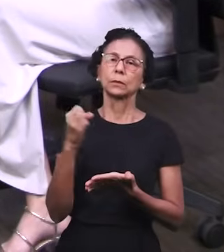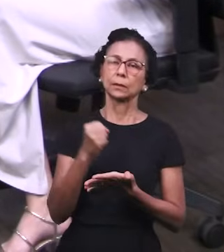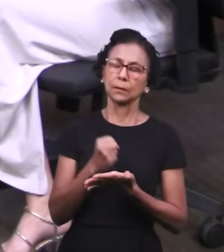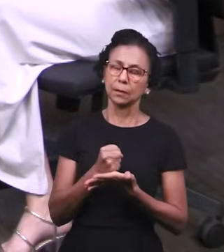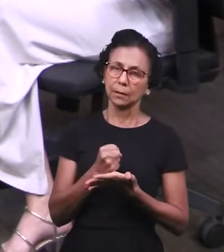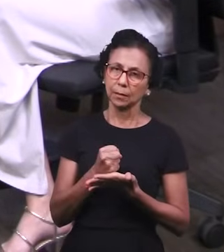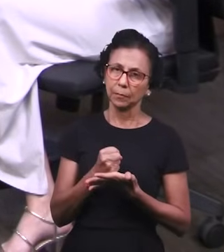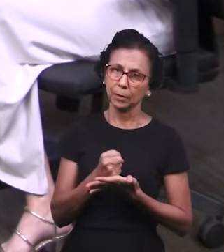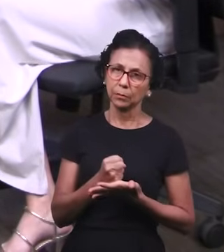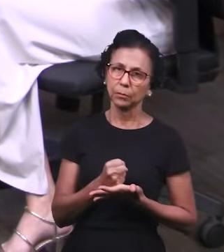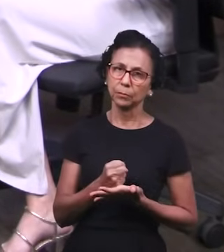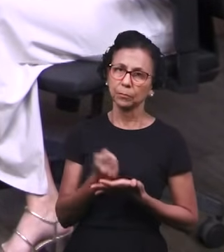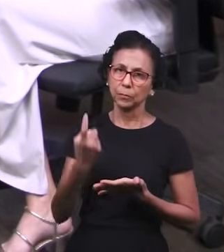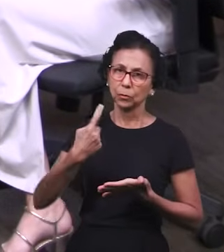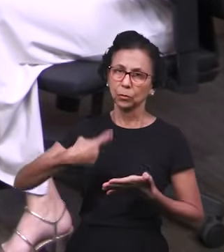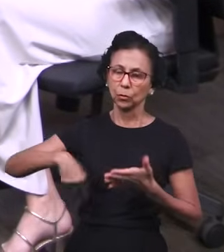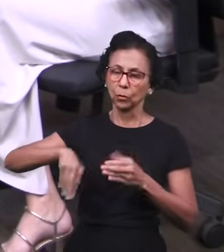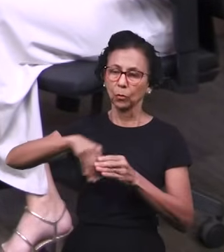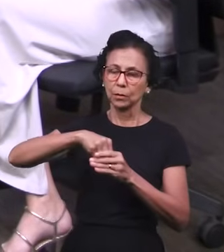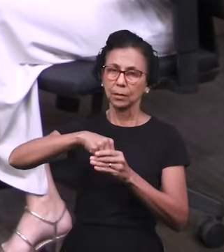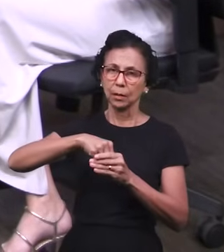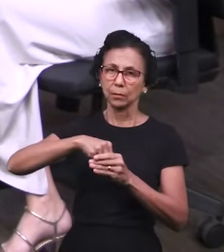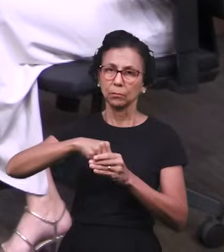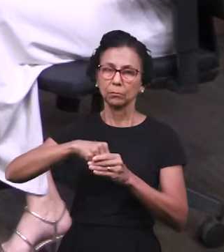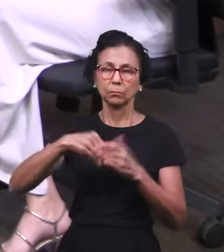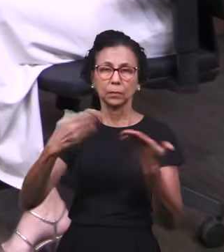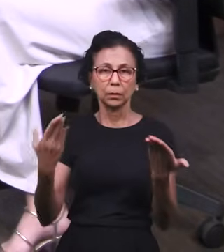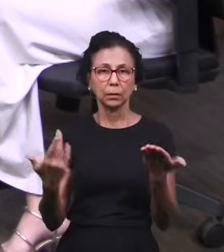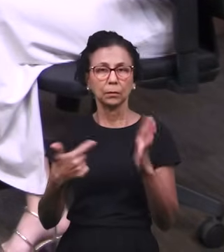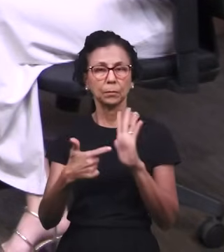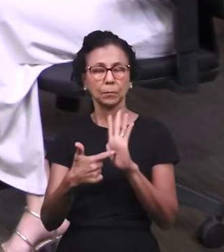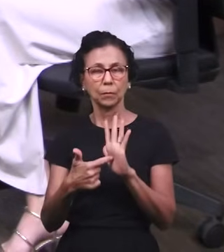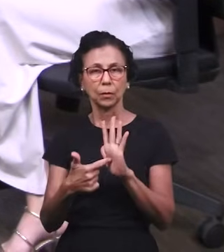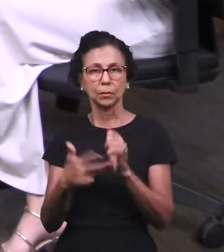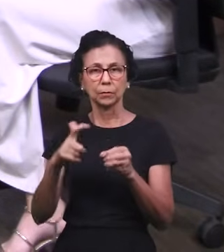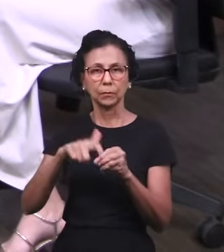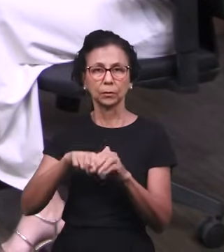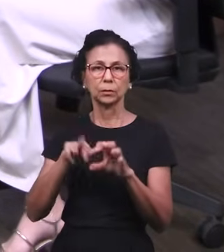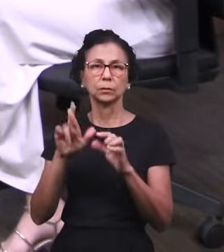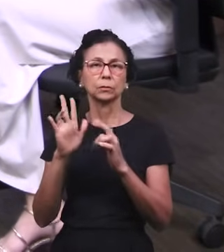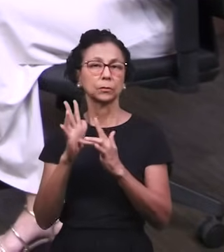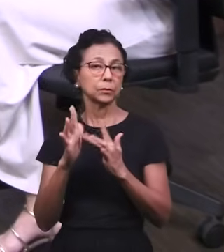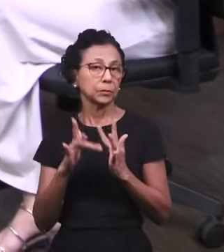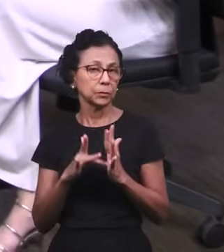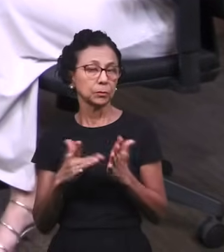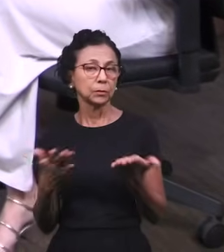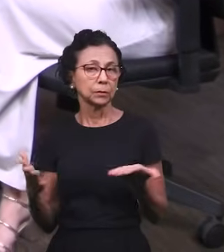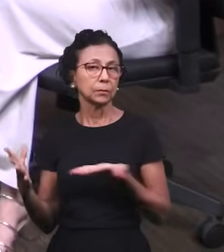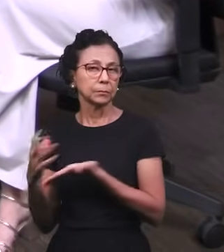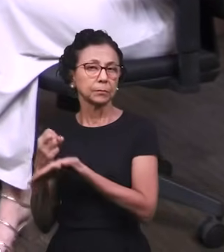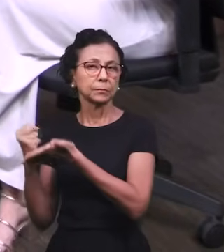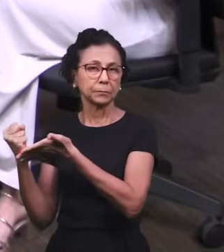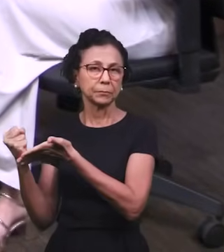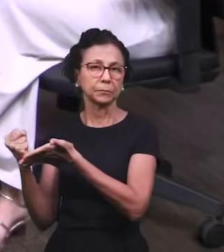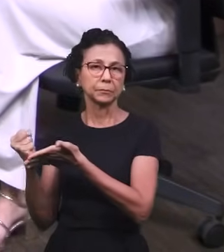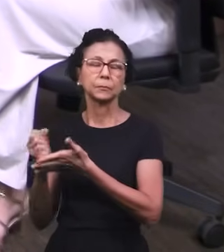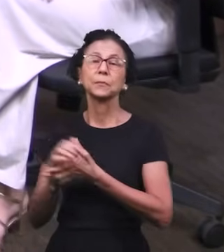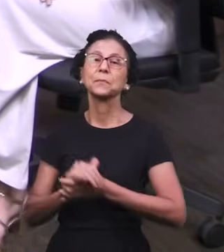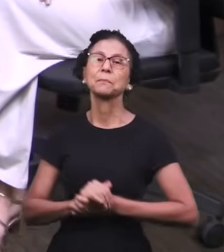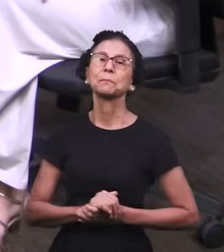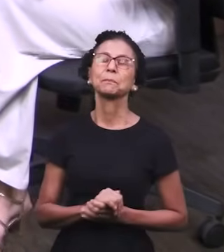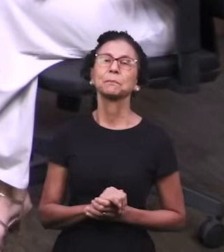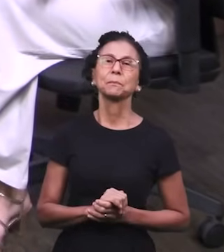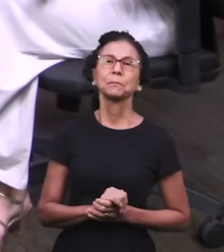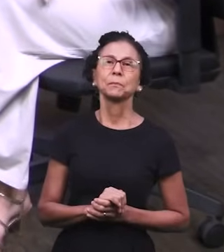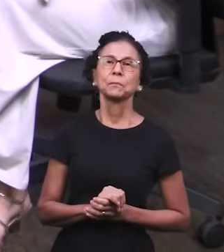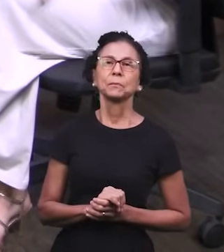né, do arrebatamento da igreja, que é a experiência que nós vamos viver. Amém? Amém. Certinho? Amém. Tudo certo. Pronto. Vamos continuar